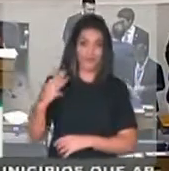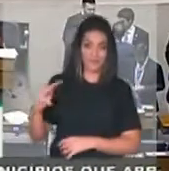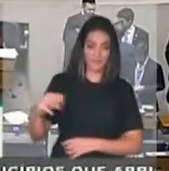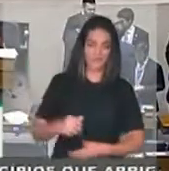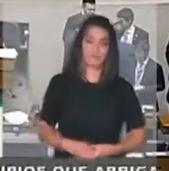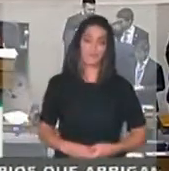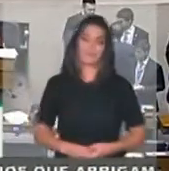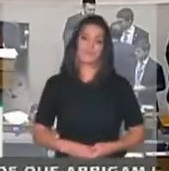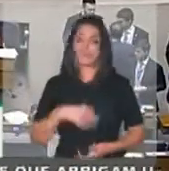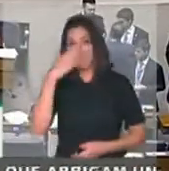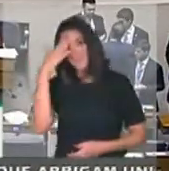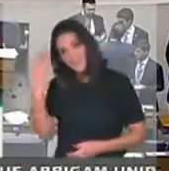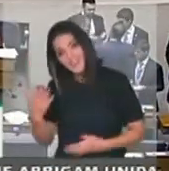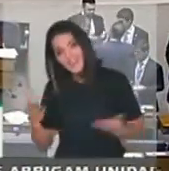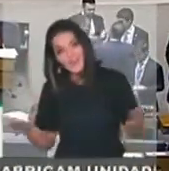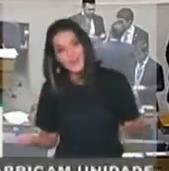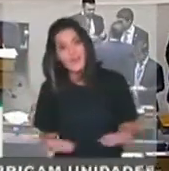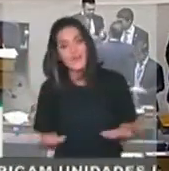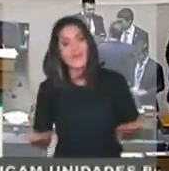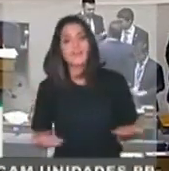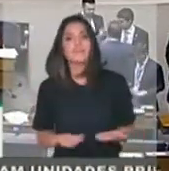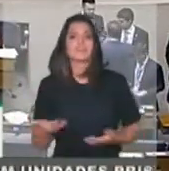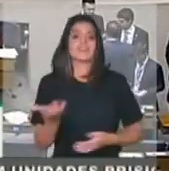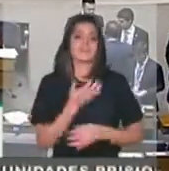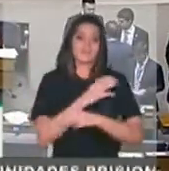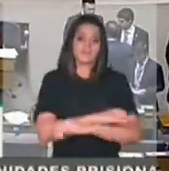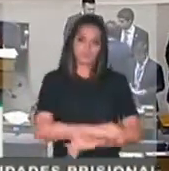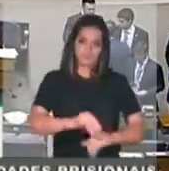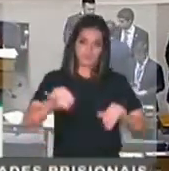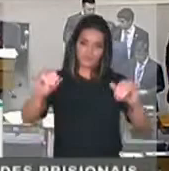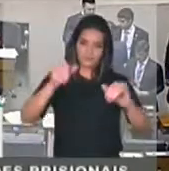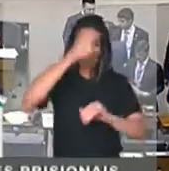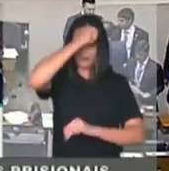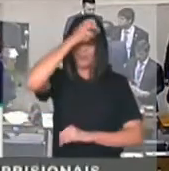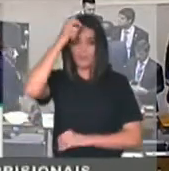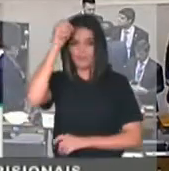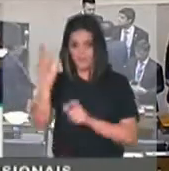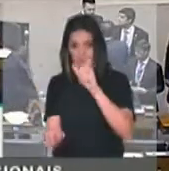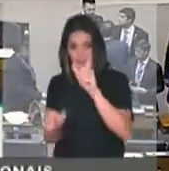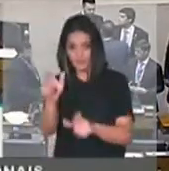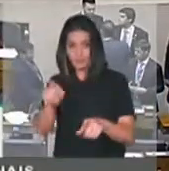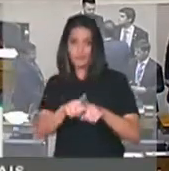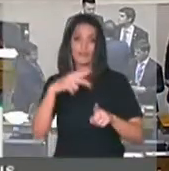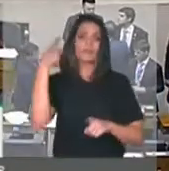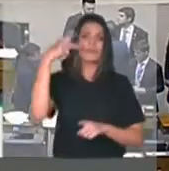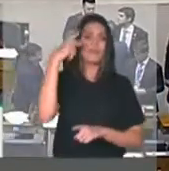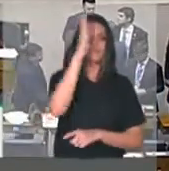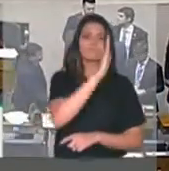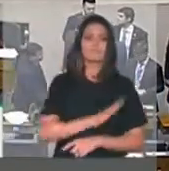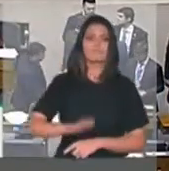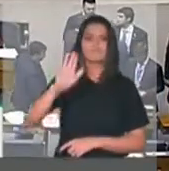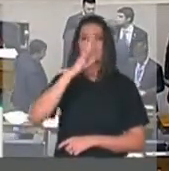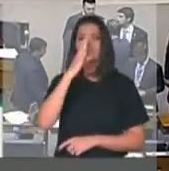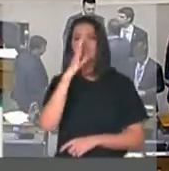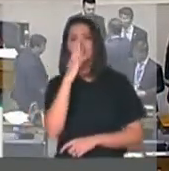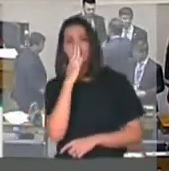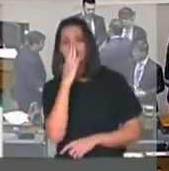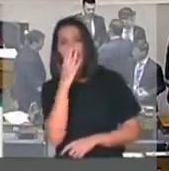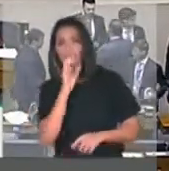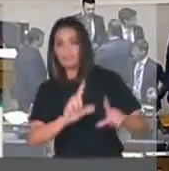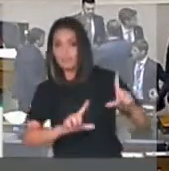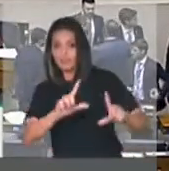Presidente, senhoras e senhores deputados, eu quero também dar uma mensagem aos prefeitos e aos vereadores do Brasil que nos acompanham nesse momento.